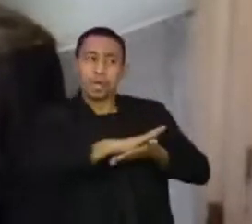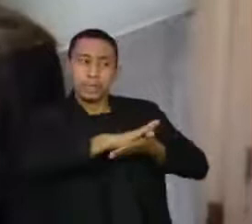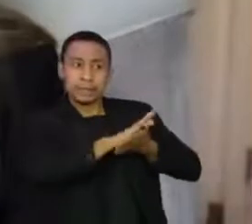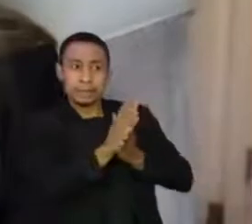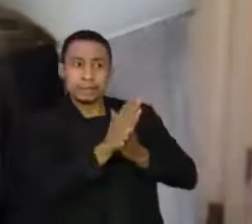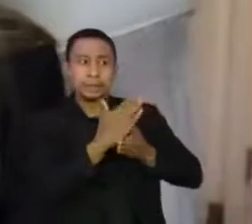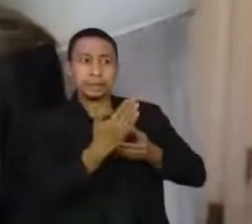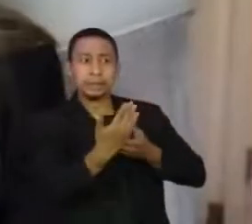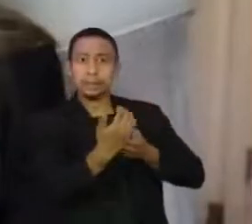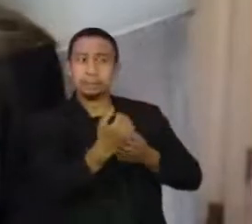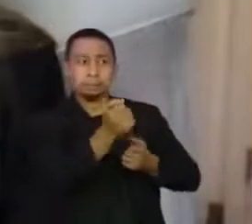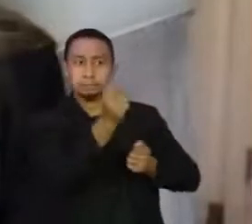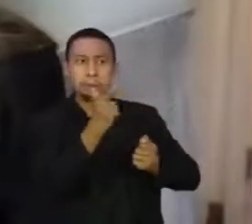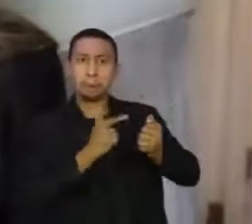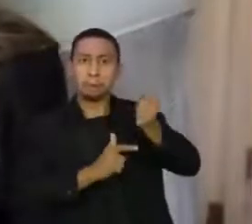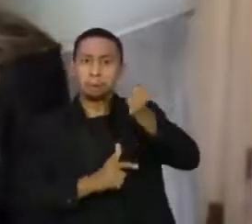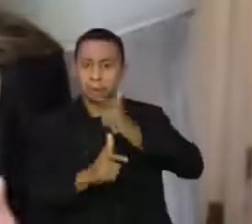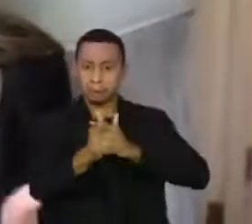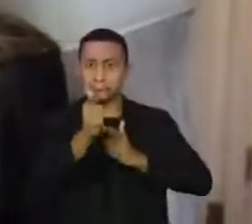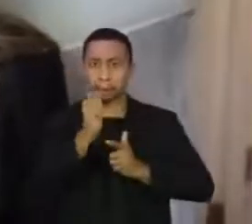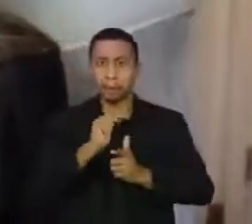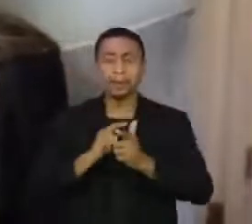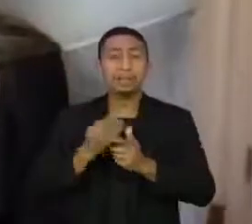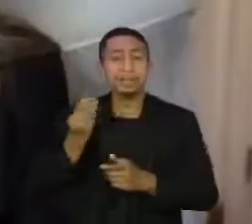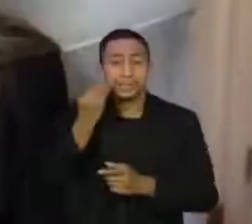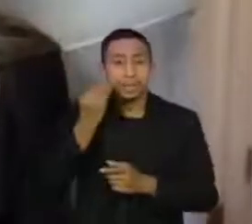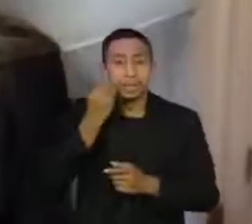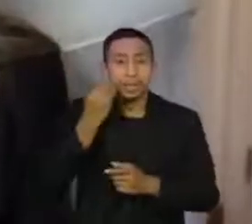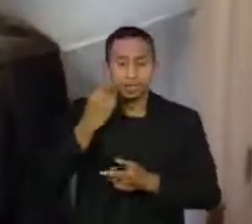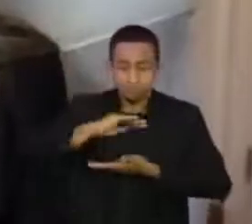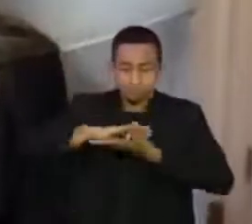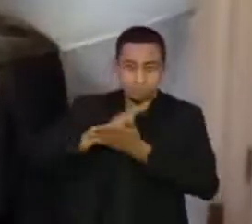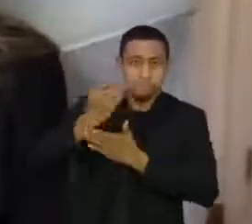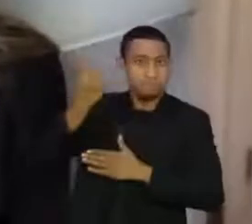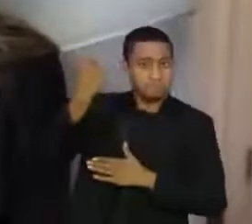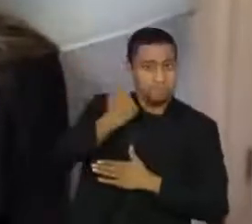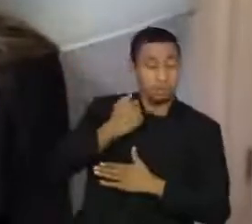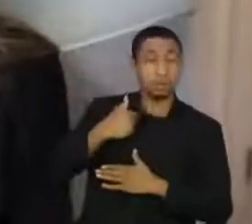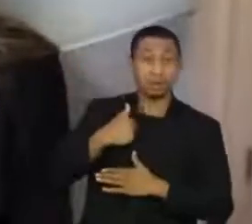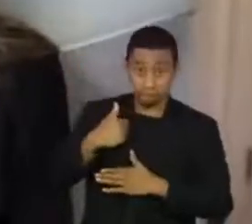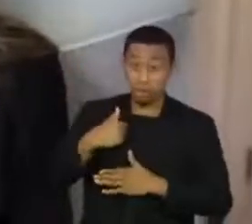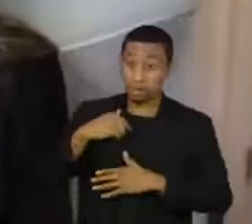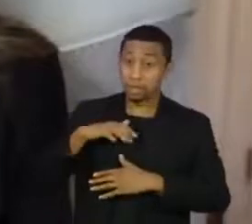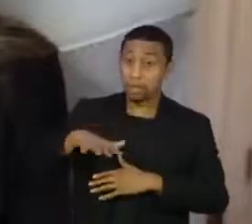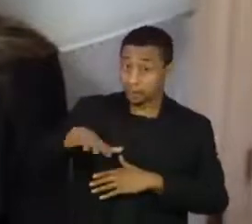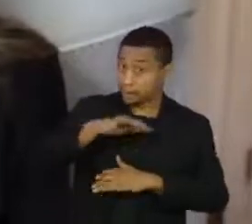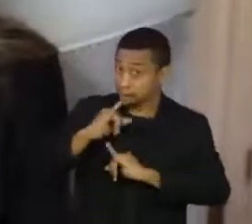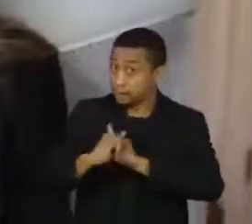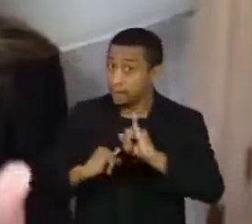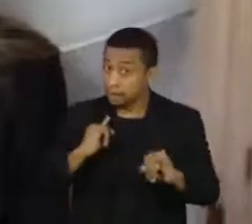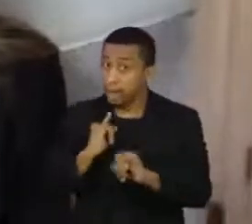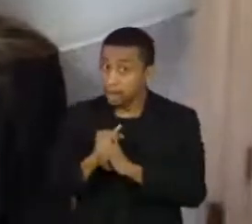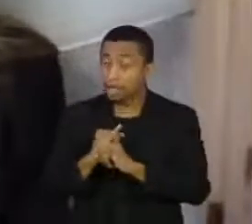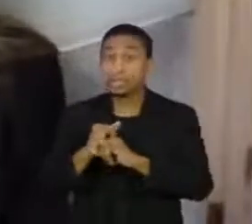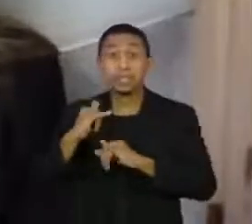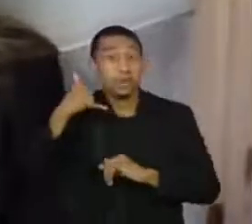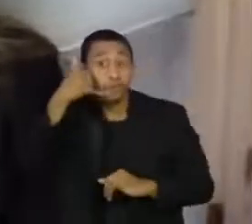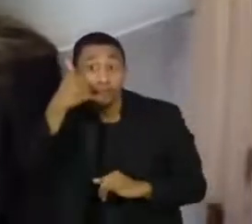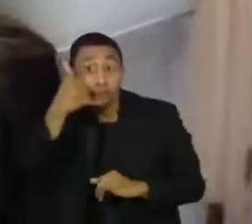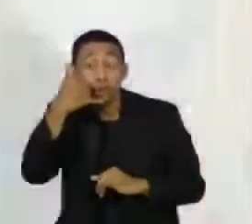uma onda de ataque, de tentativa de assassinato de reputação pela internet, pelo